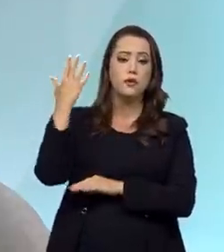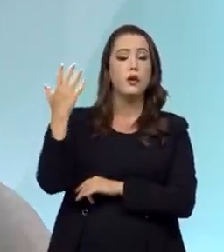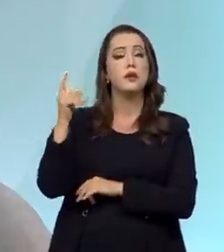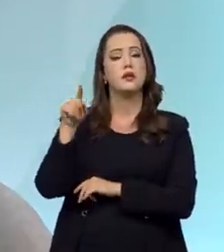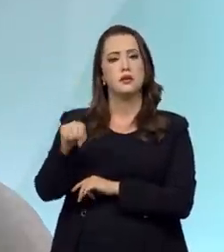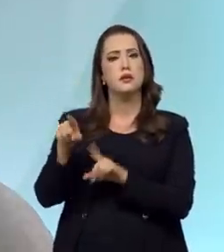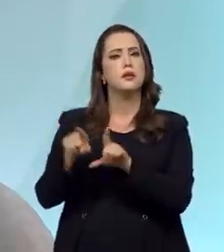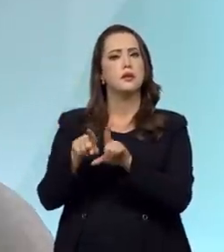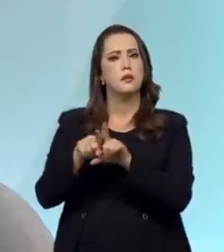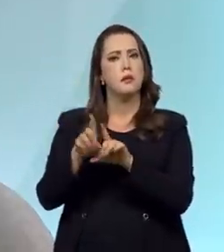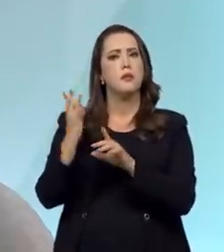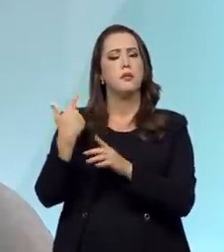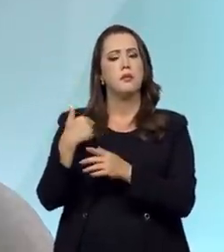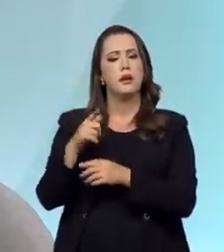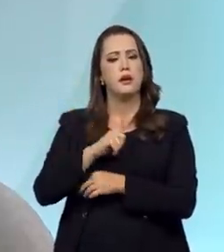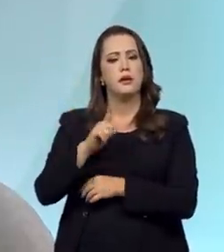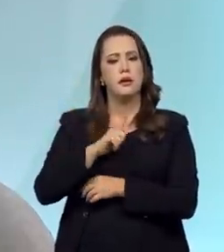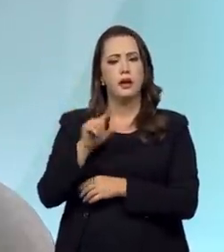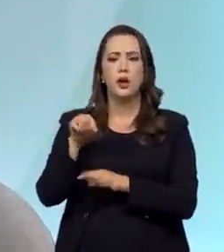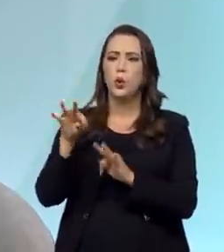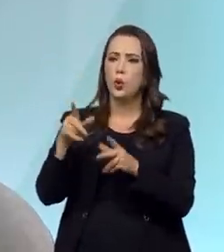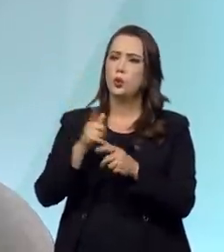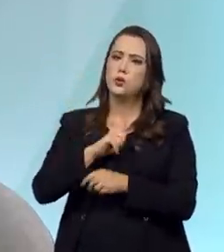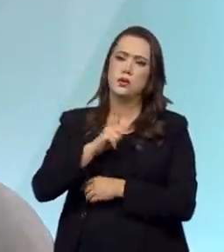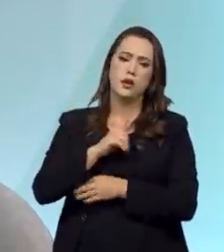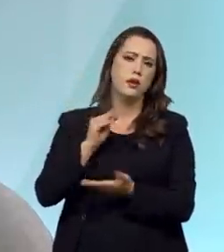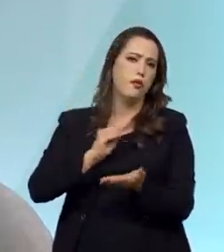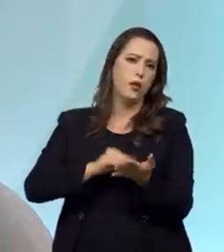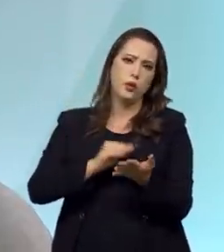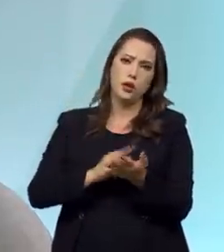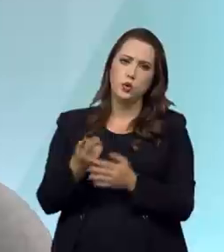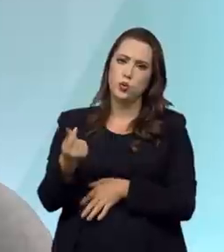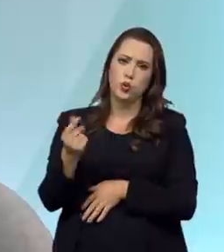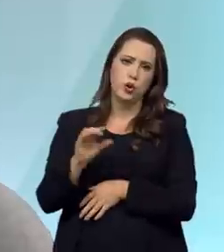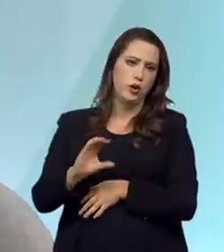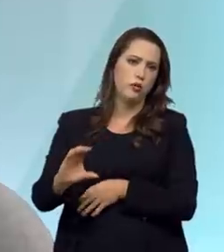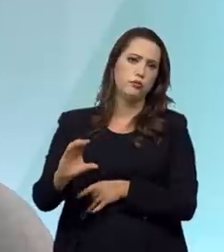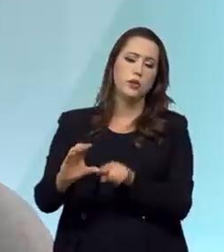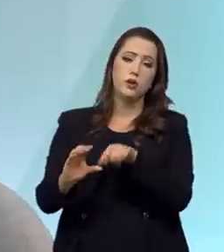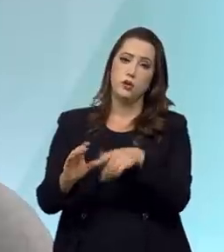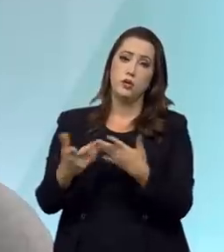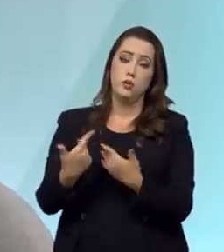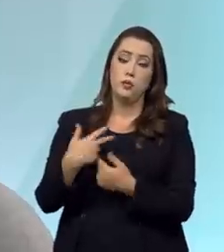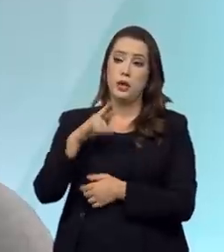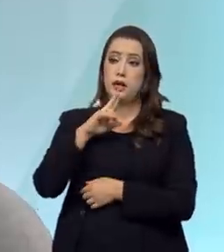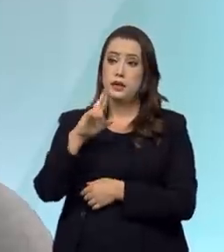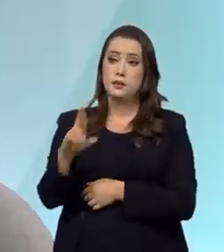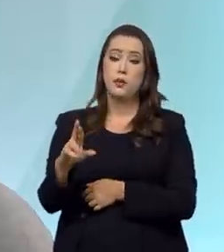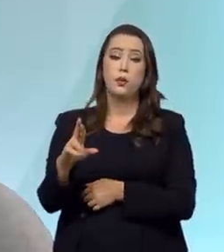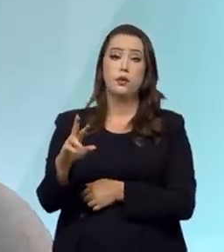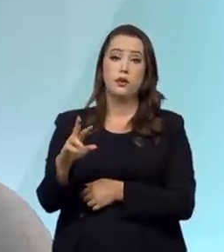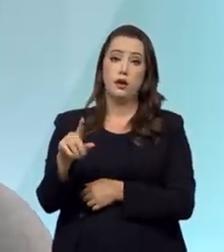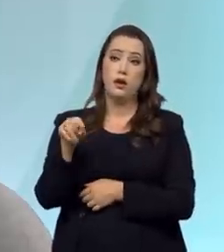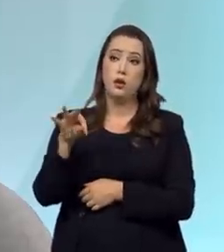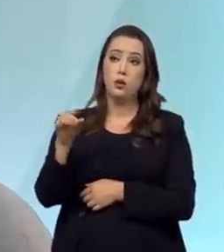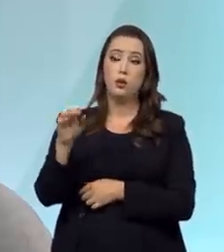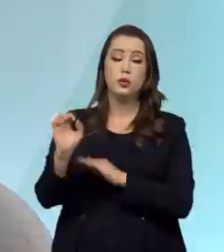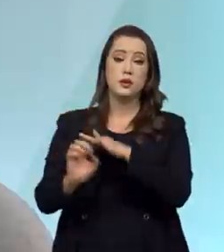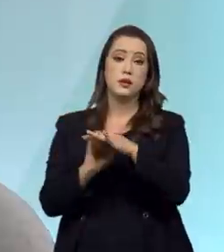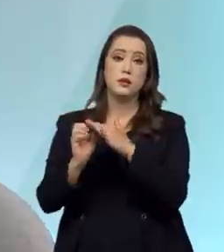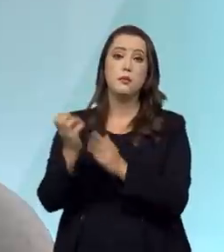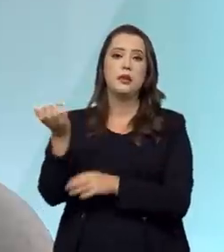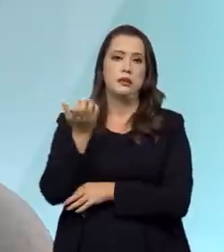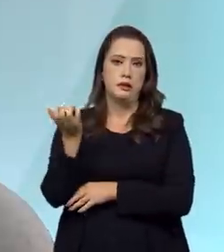todos eles tomados falta aqui eu moro em Floresta Nativa para você é suprir a demanda das empresas que têm interesse em